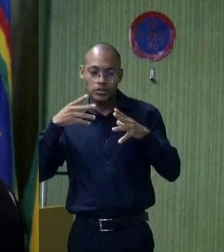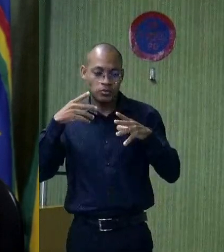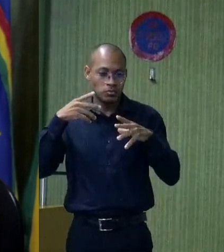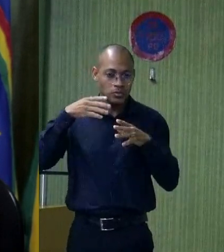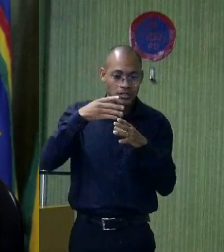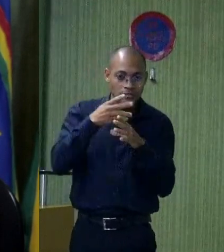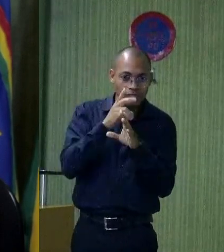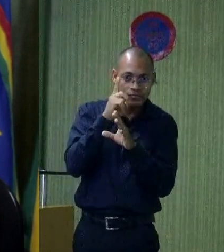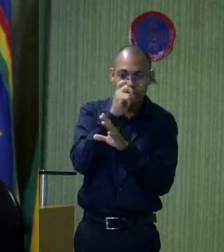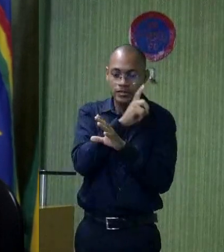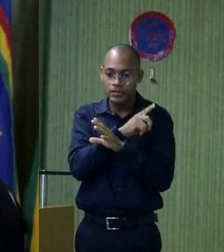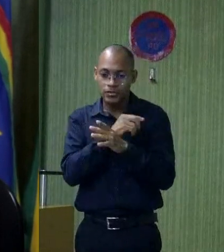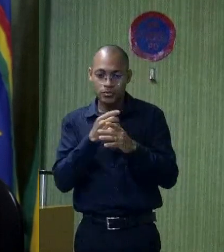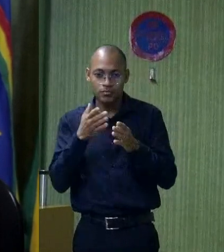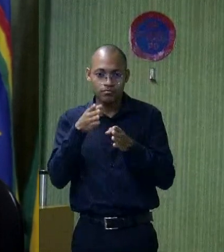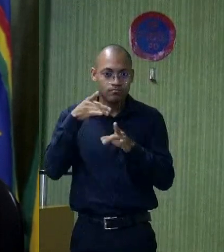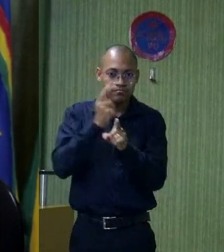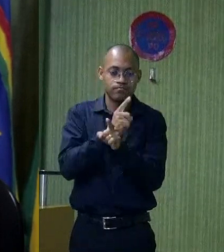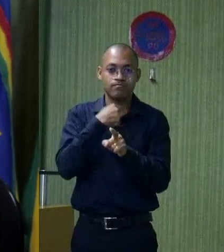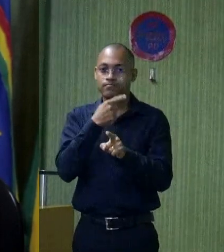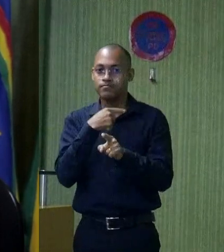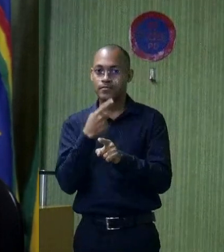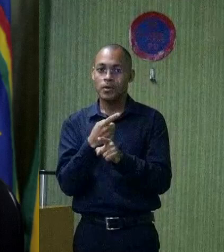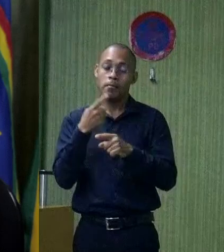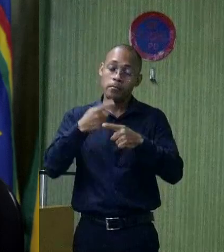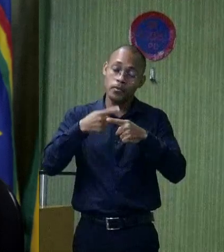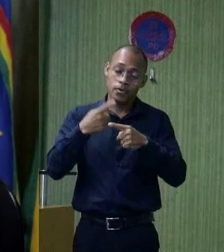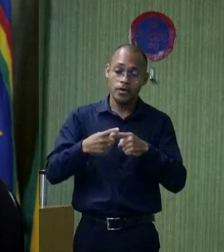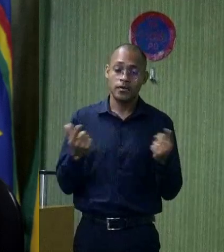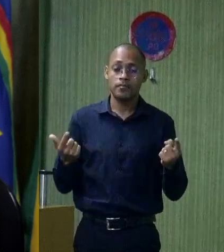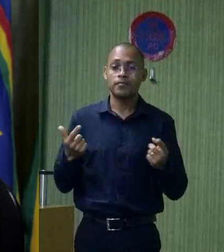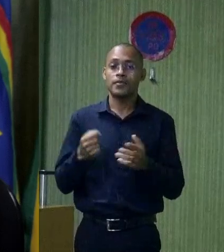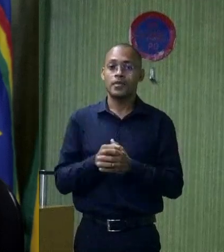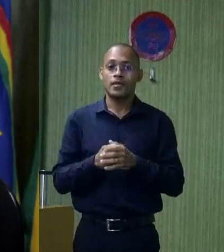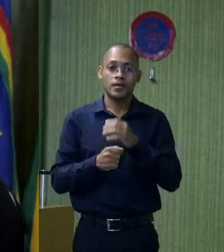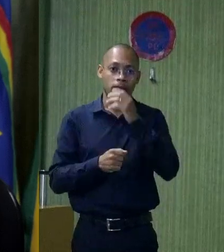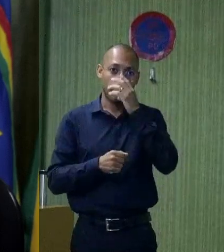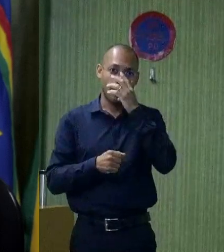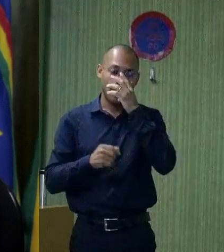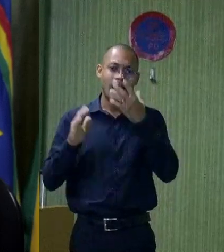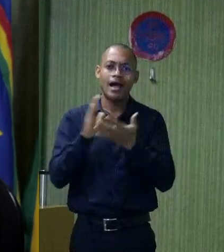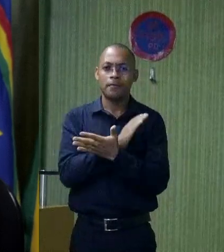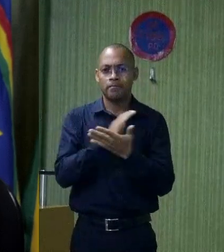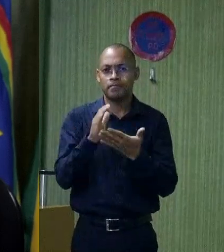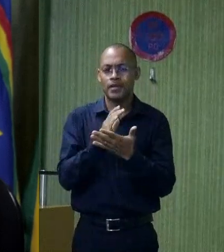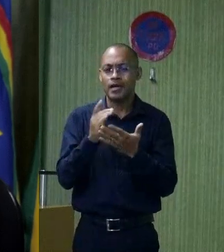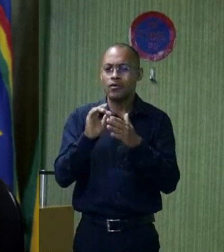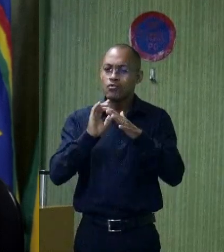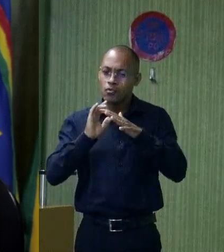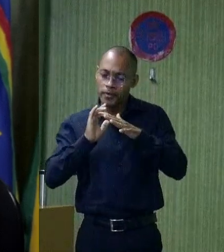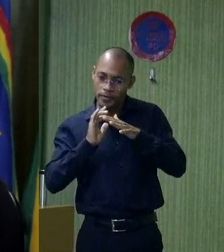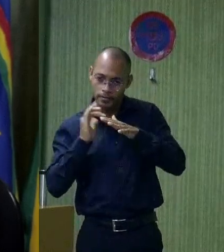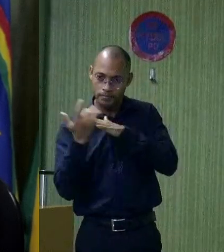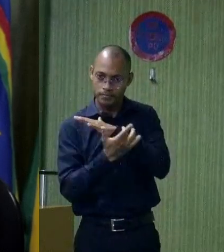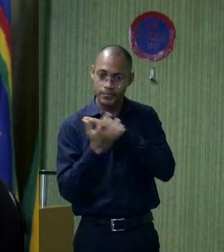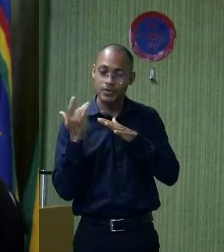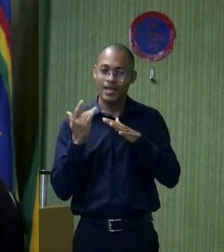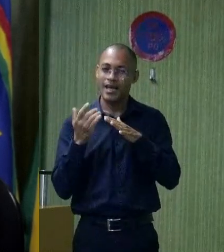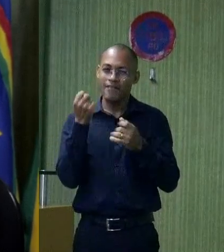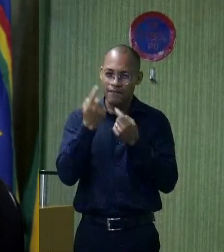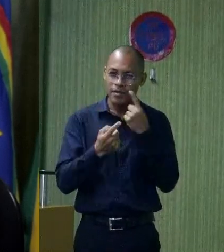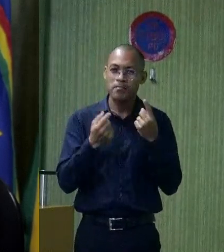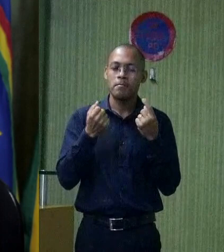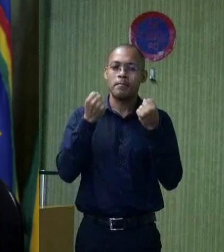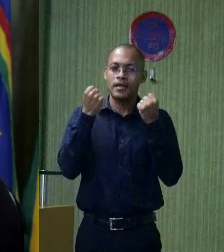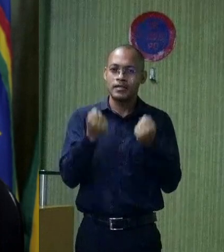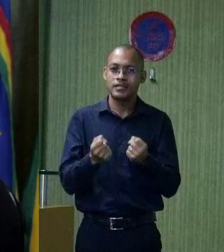Onde tá pisando porque veja o jogo das redes sociais é muito pesado ex é muito pesado ele elas são feitas